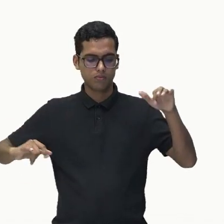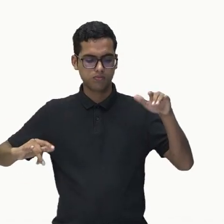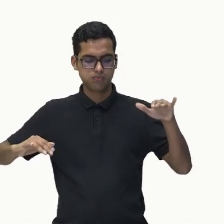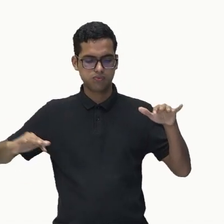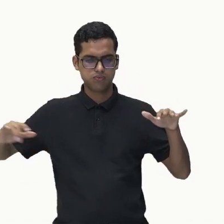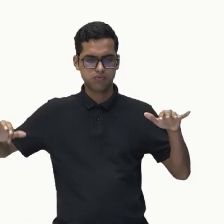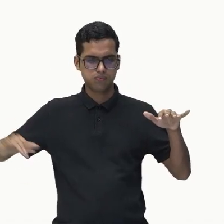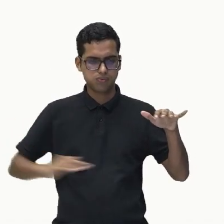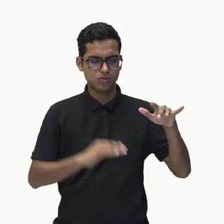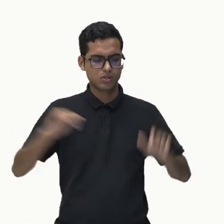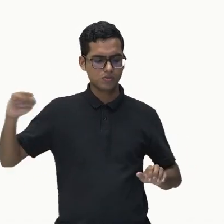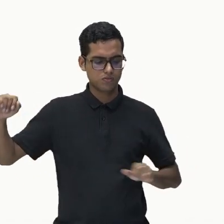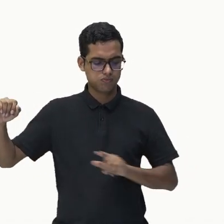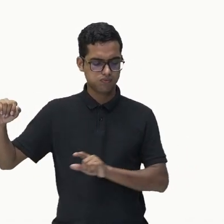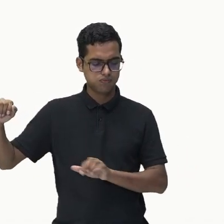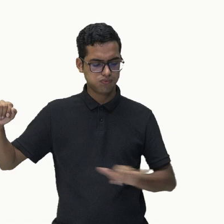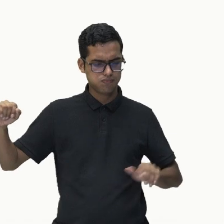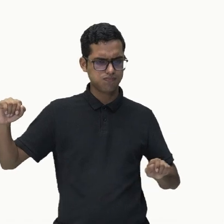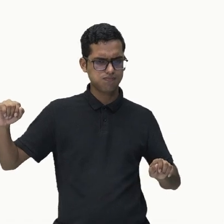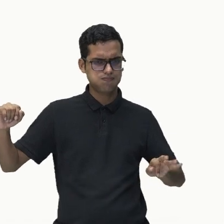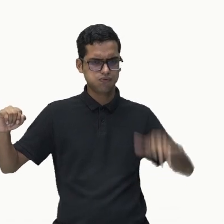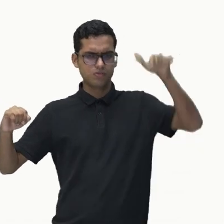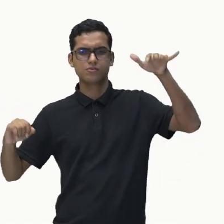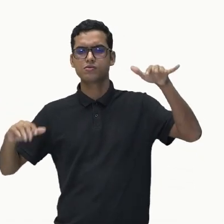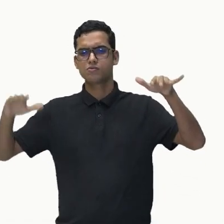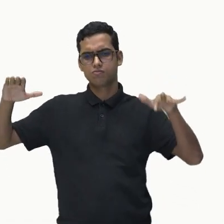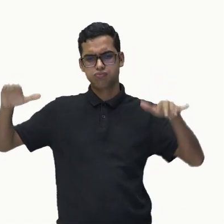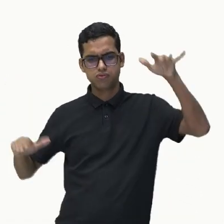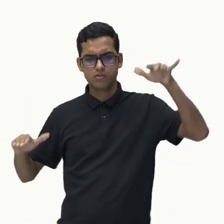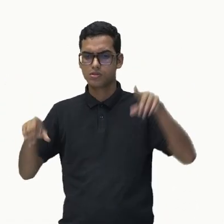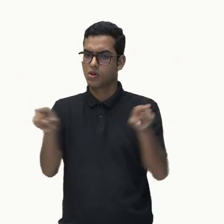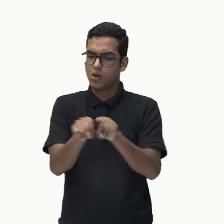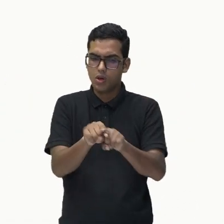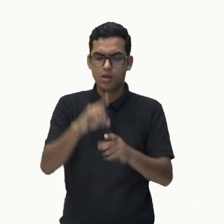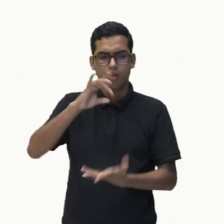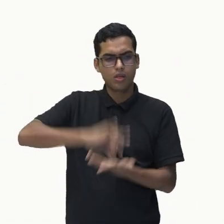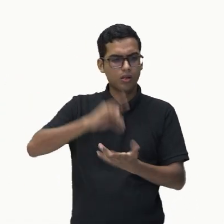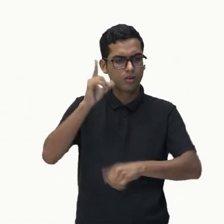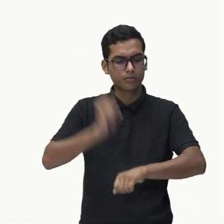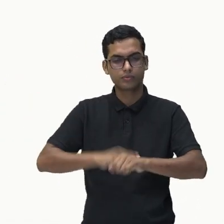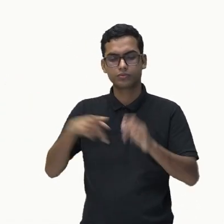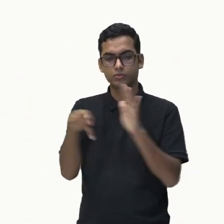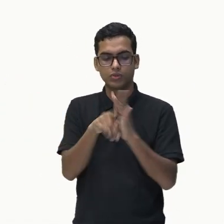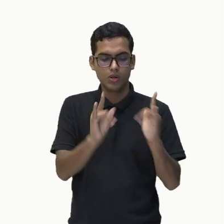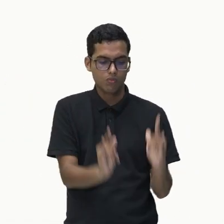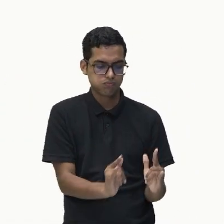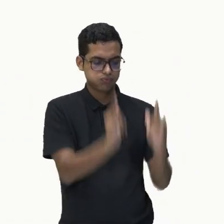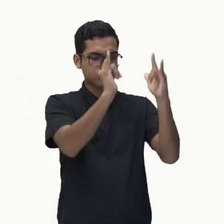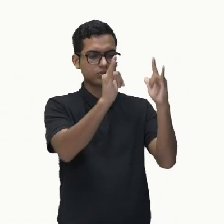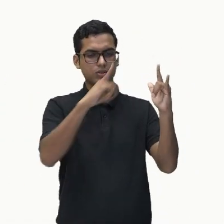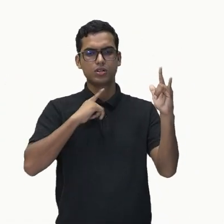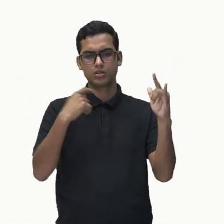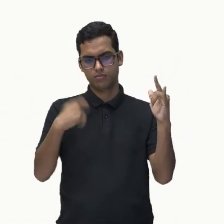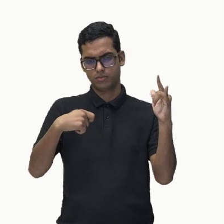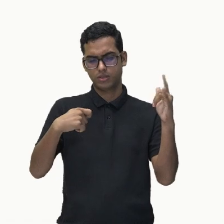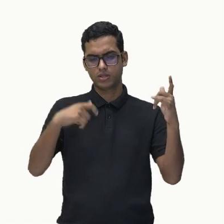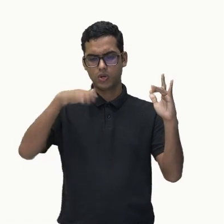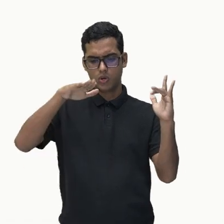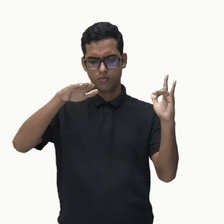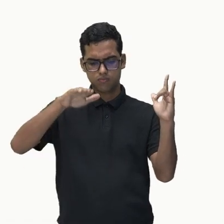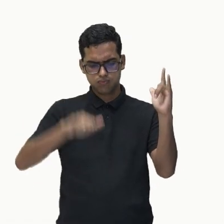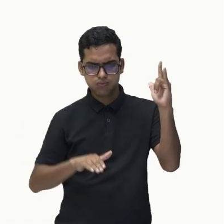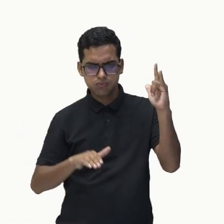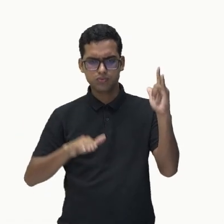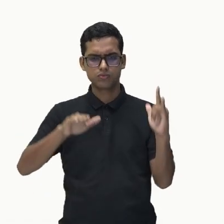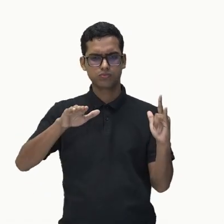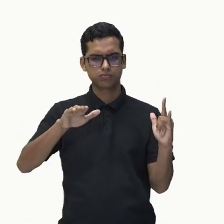muito importante entender que, para mim levantar lá com o elevador hidráulico, eu preciso de uma pequena força de um lado e aí a